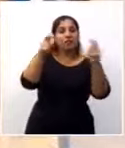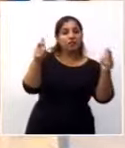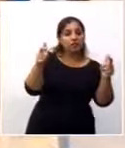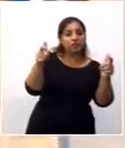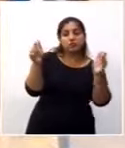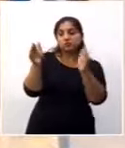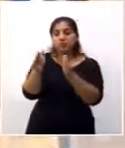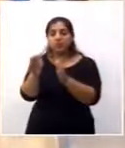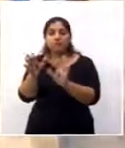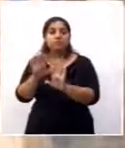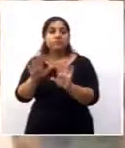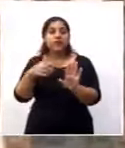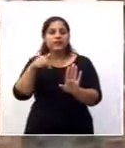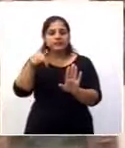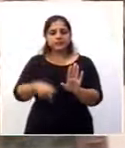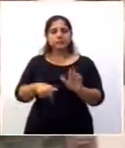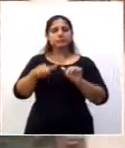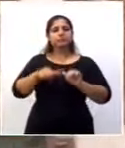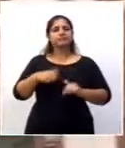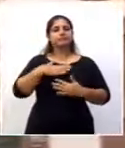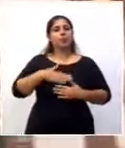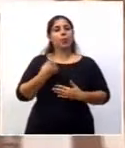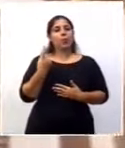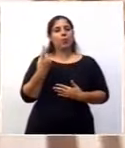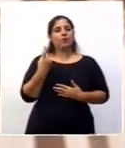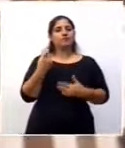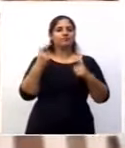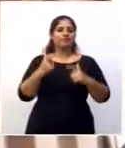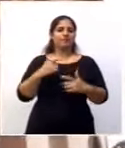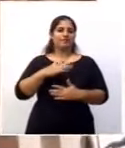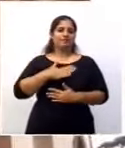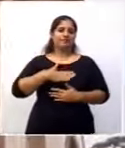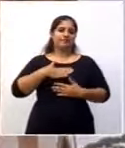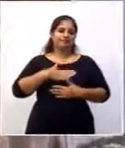pequenos, mas para mim aqui é o único lugar que existe.